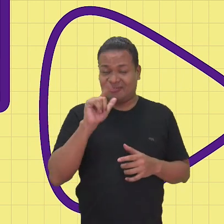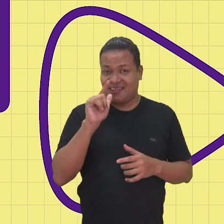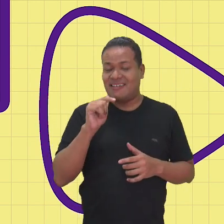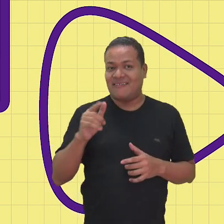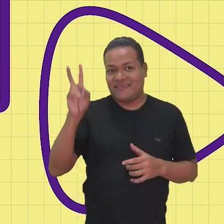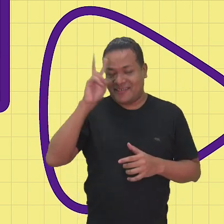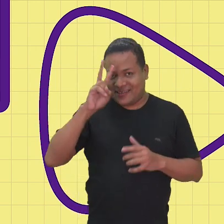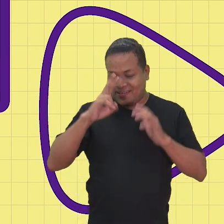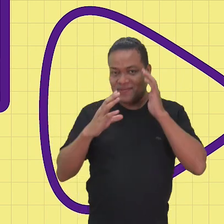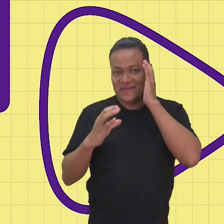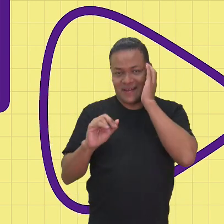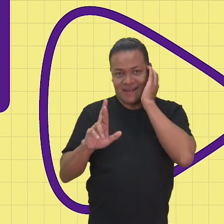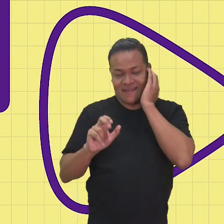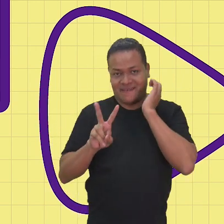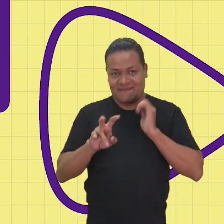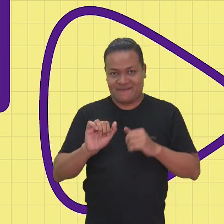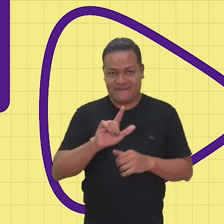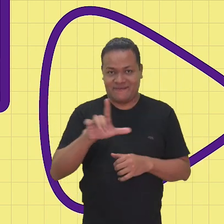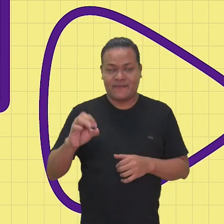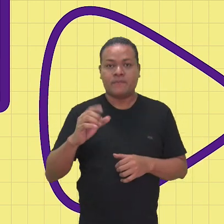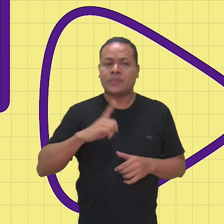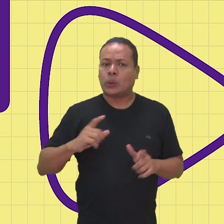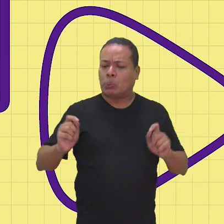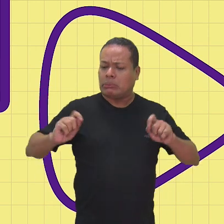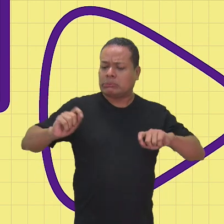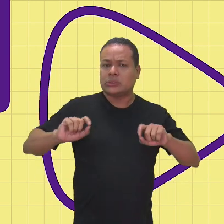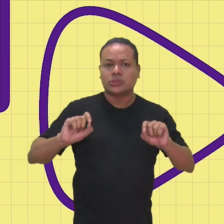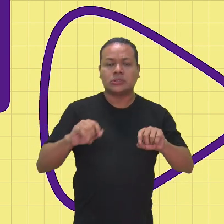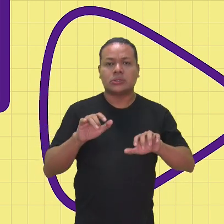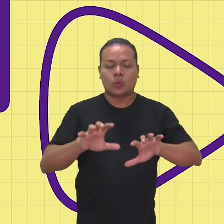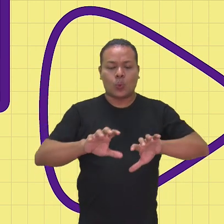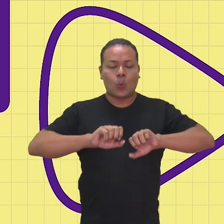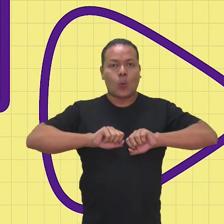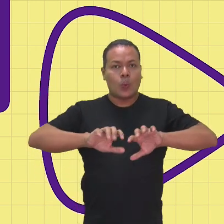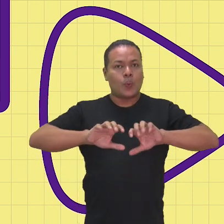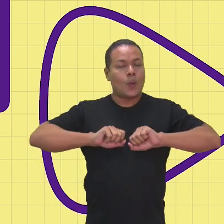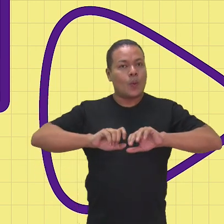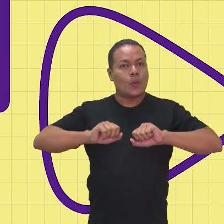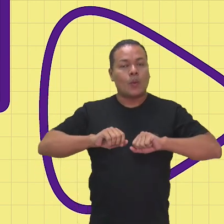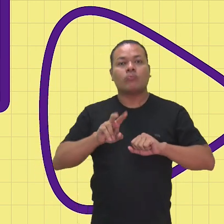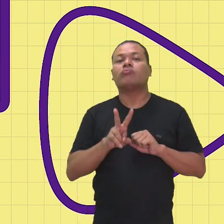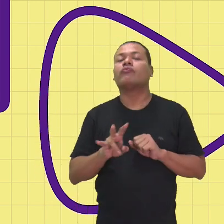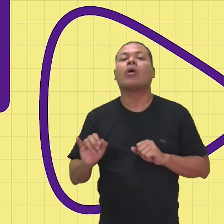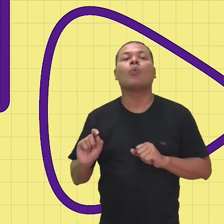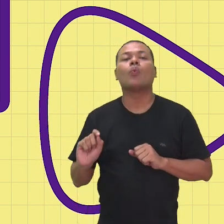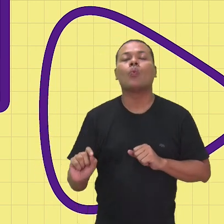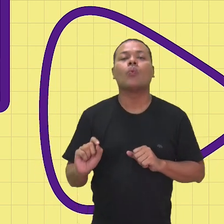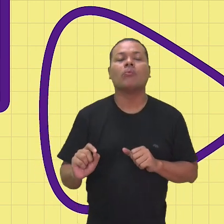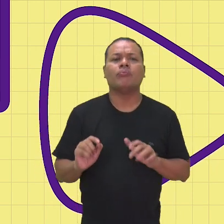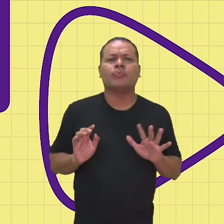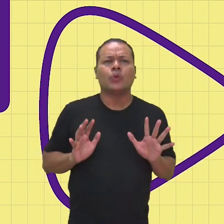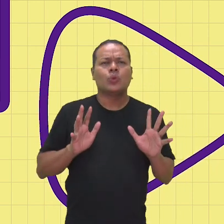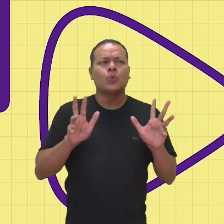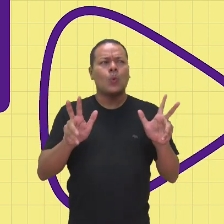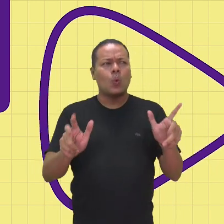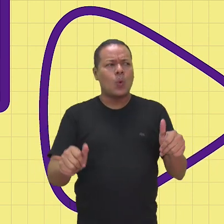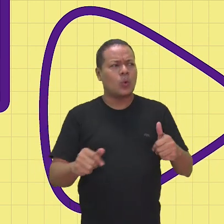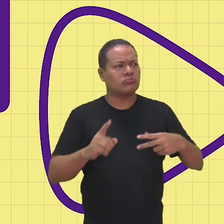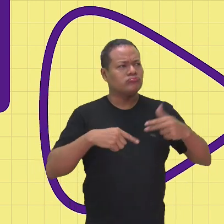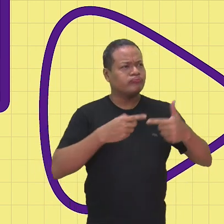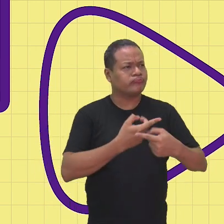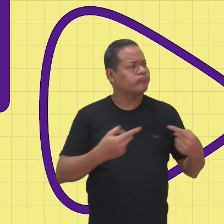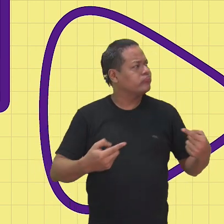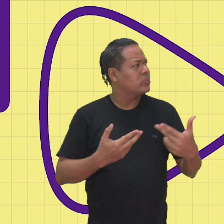o carvão, ele tem uma alta capacidade de adsorção. Então, ele vai ali pegar todos os compostos